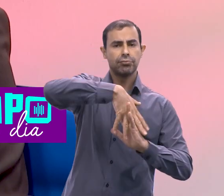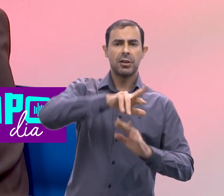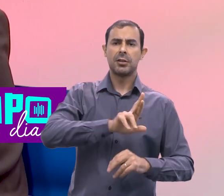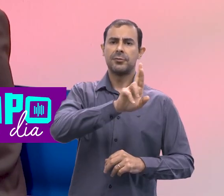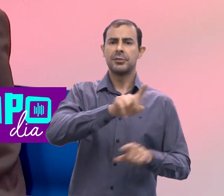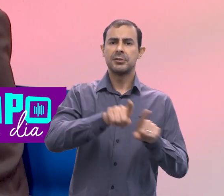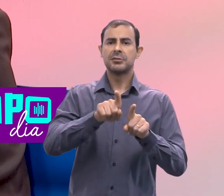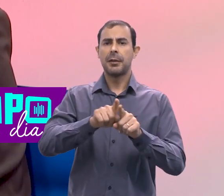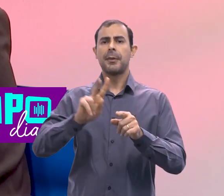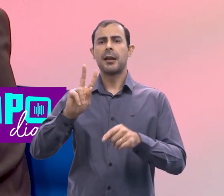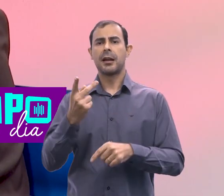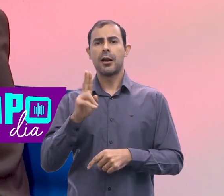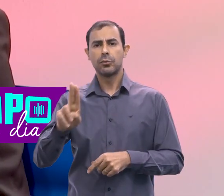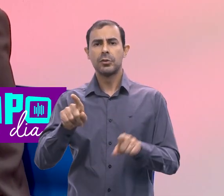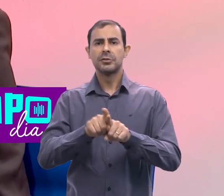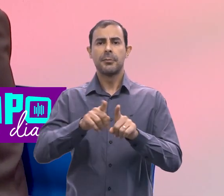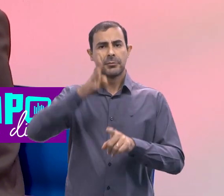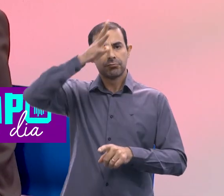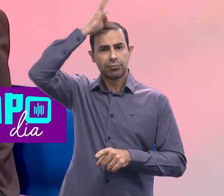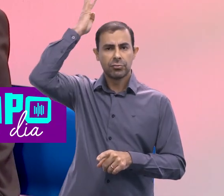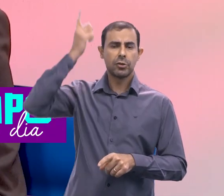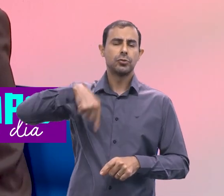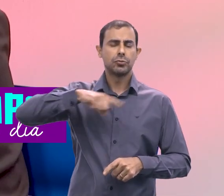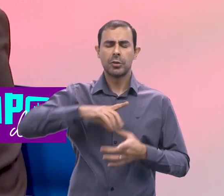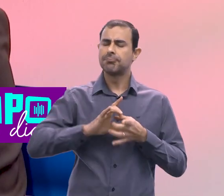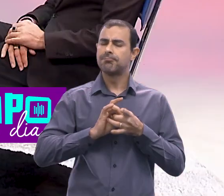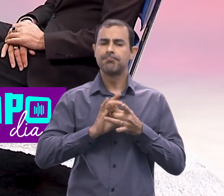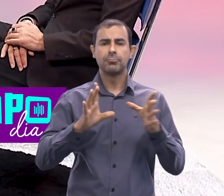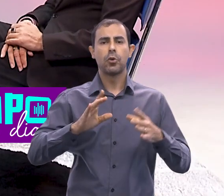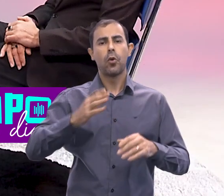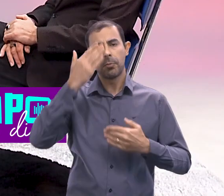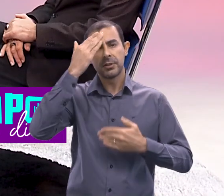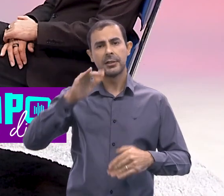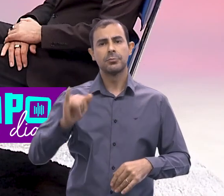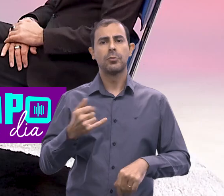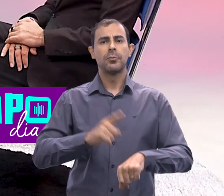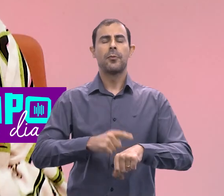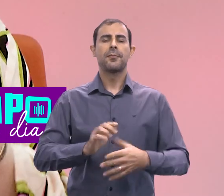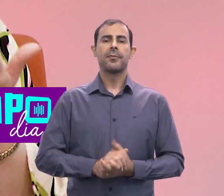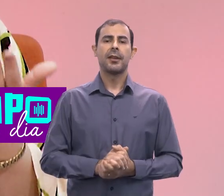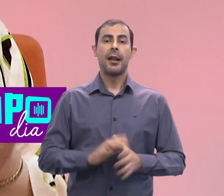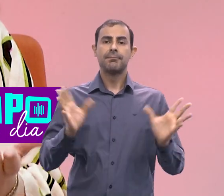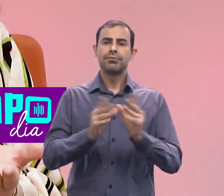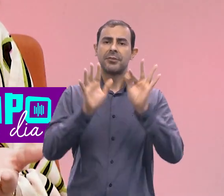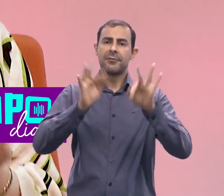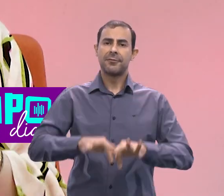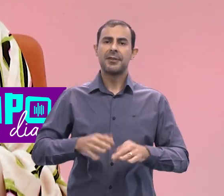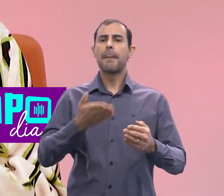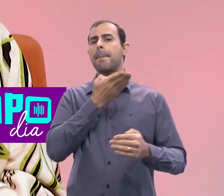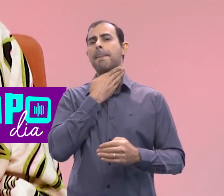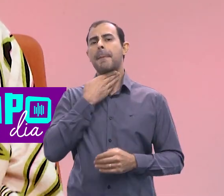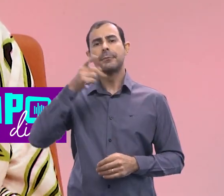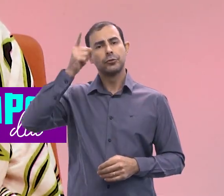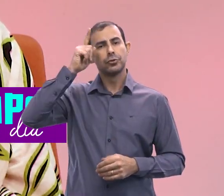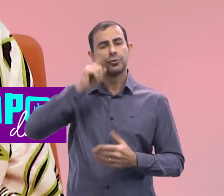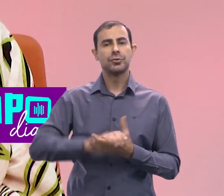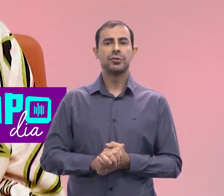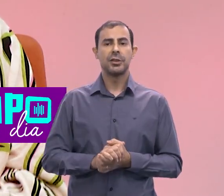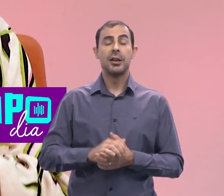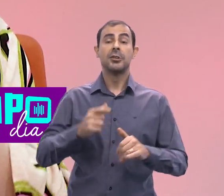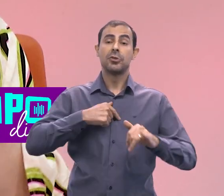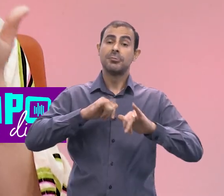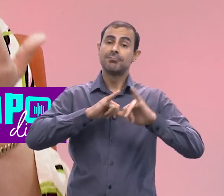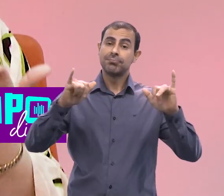Universidade Federal, do Hospital Universitário, em nome do Corpo de Bombeiros, agradecemos a oportunidade. Bom, nós vamos chegando ao fim do nosso Papo em